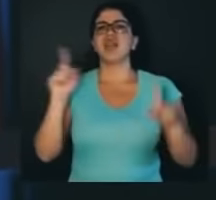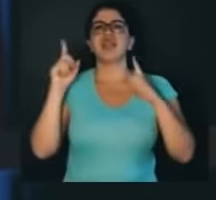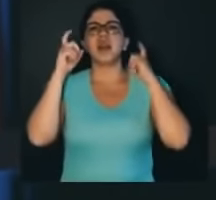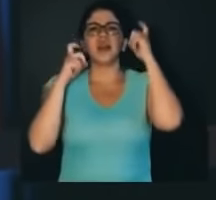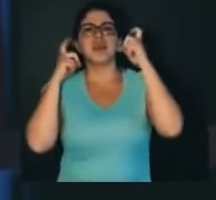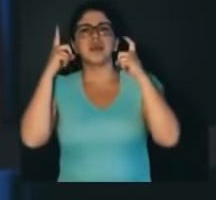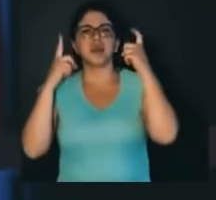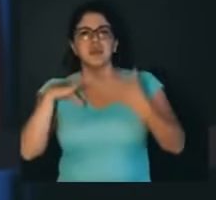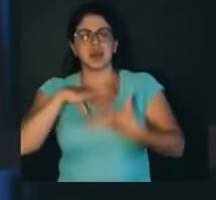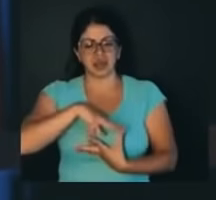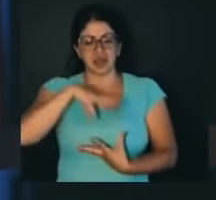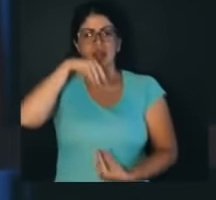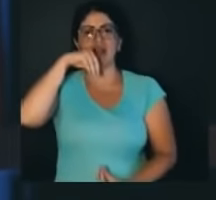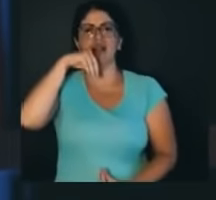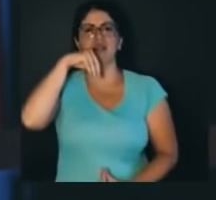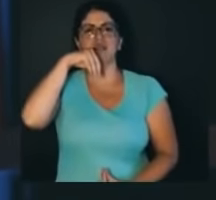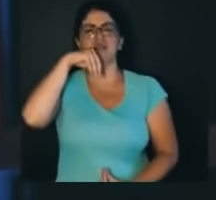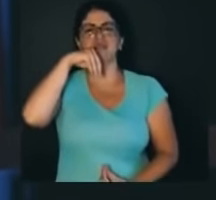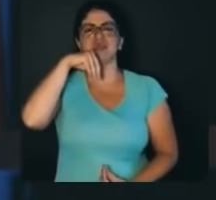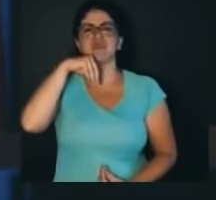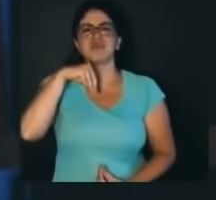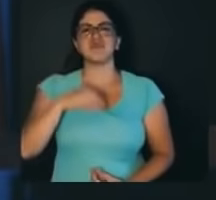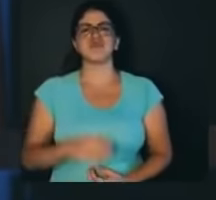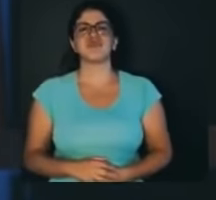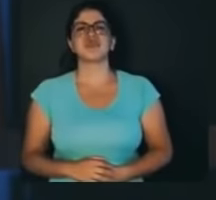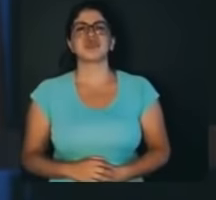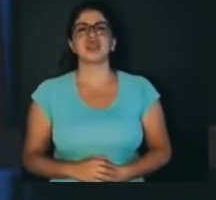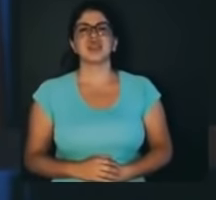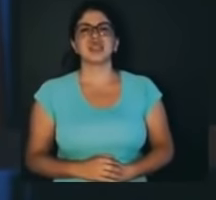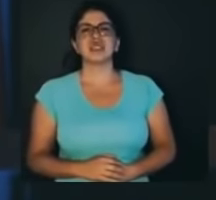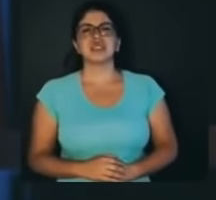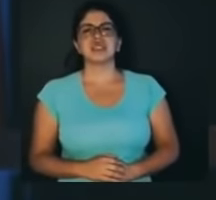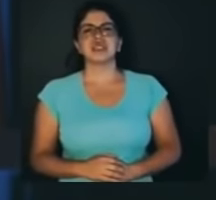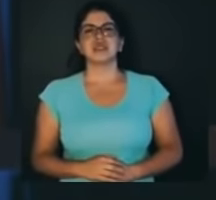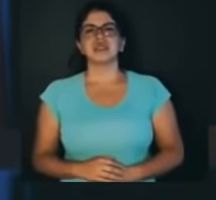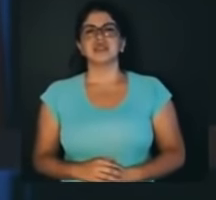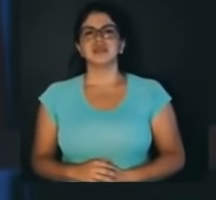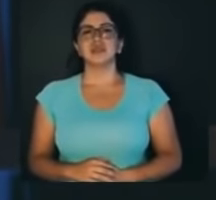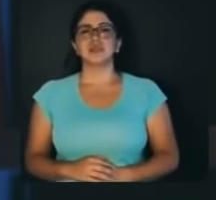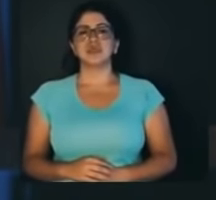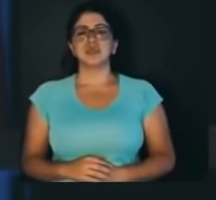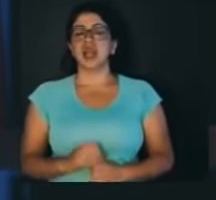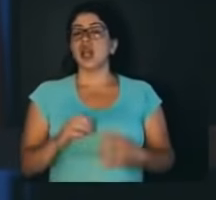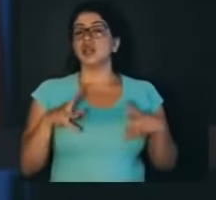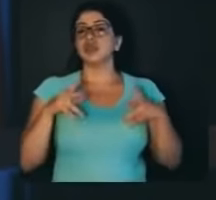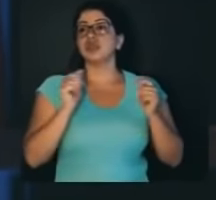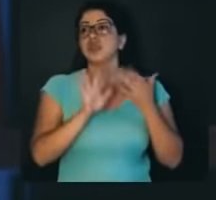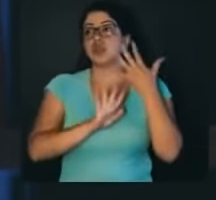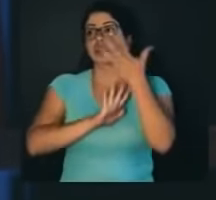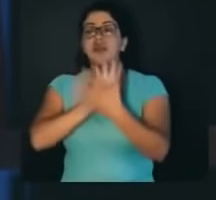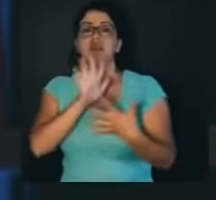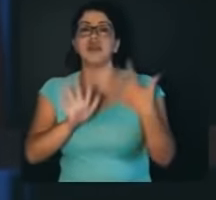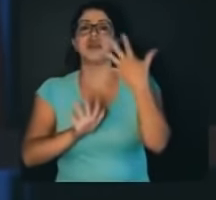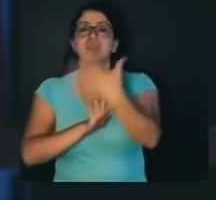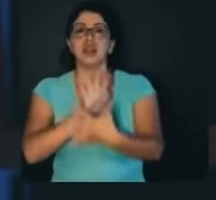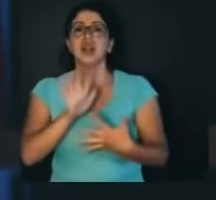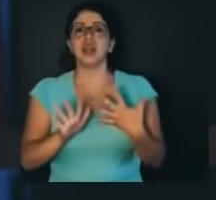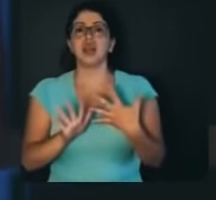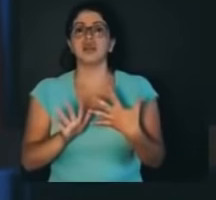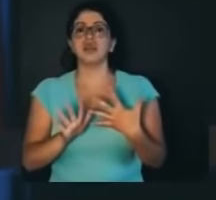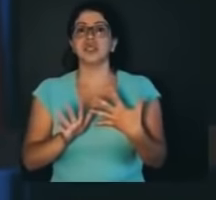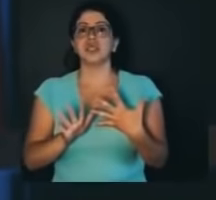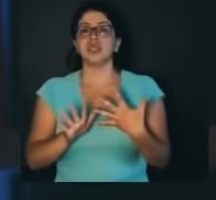E infelizmente, aquilo que nós falamos gera vida ou então